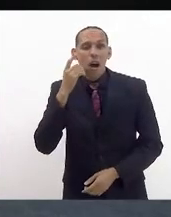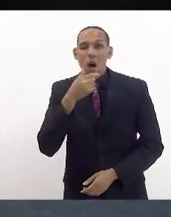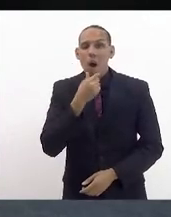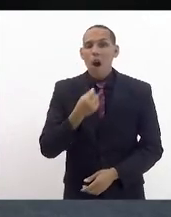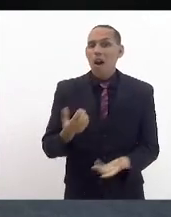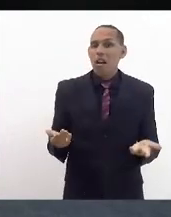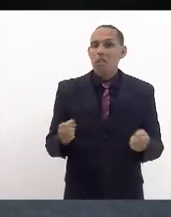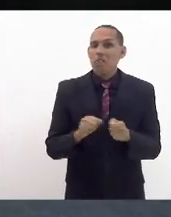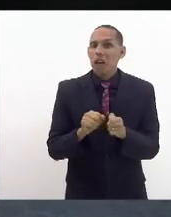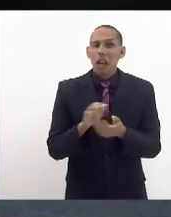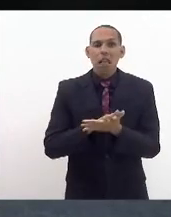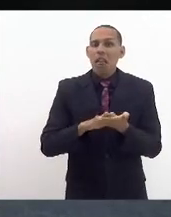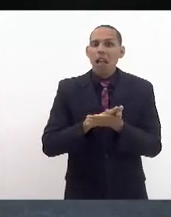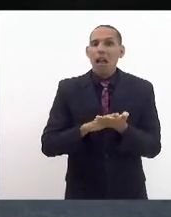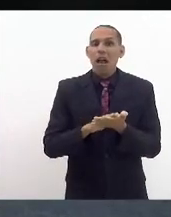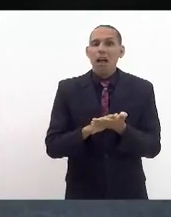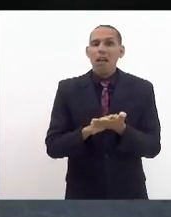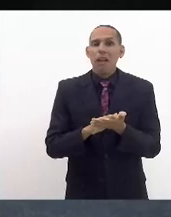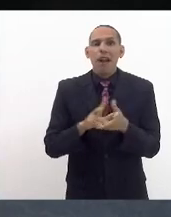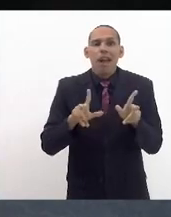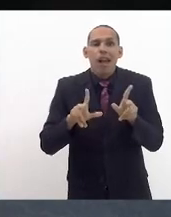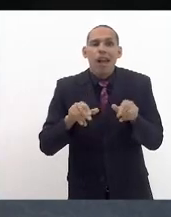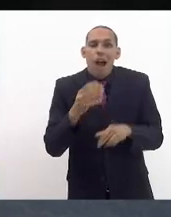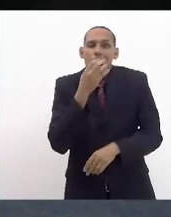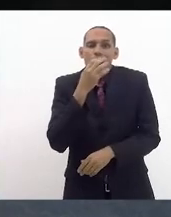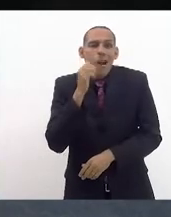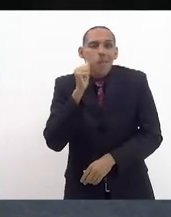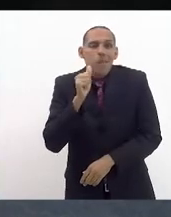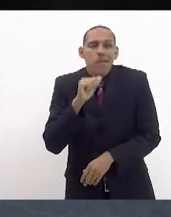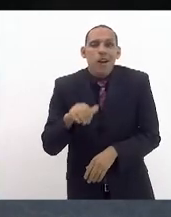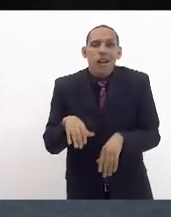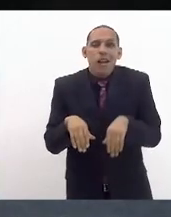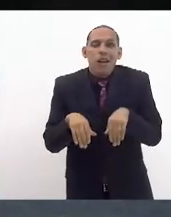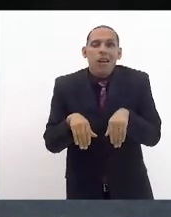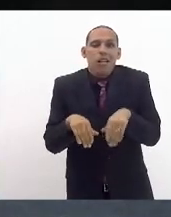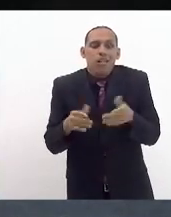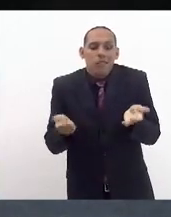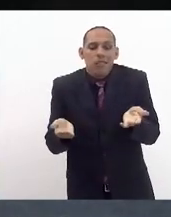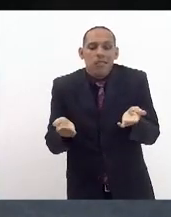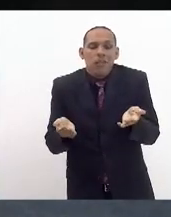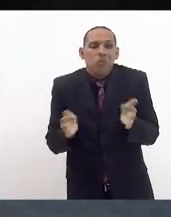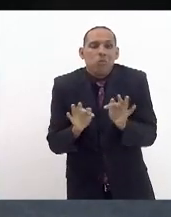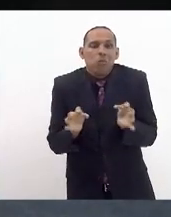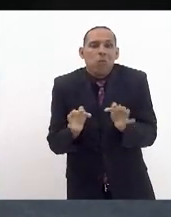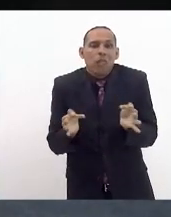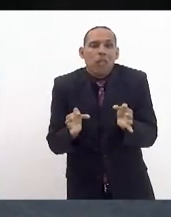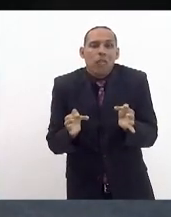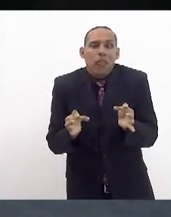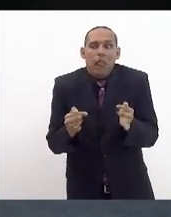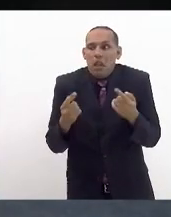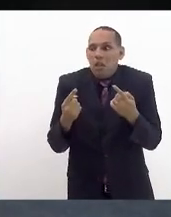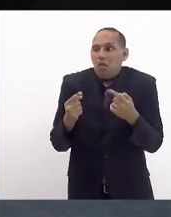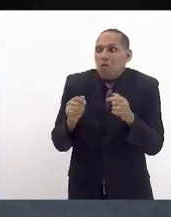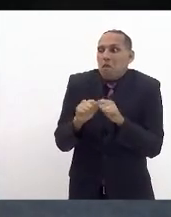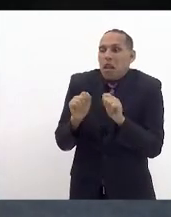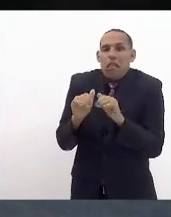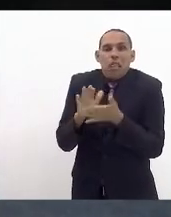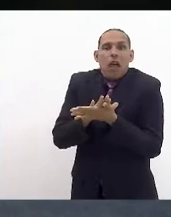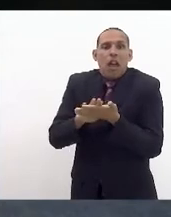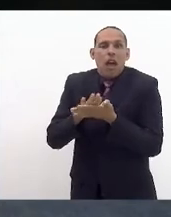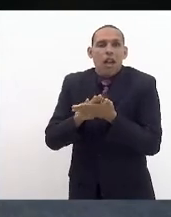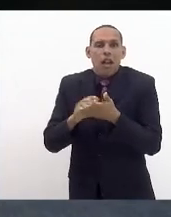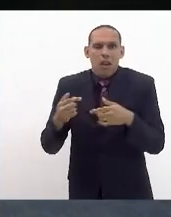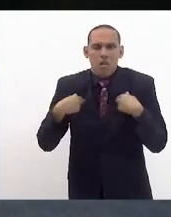quê? De uma lesse. Só pode. Porque ele não reage, ele não fala, aí comigo quer